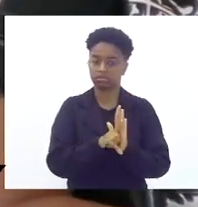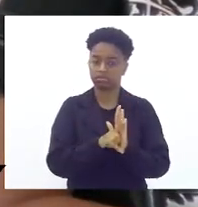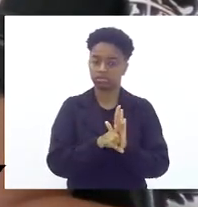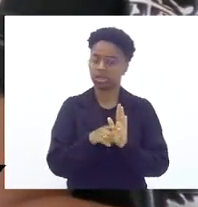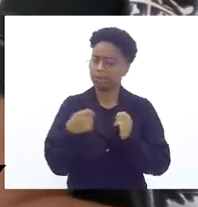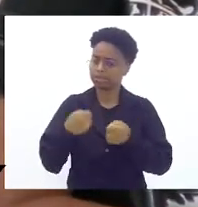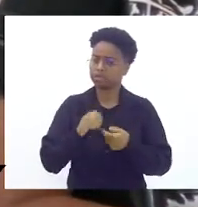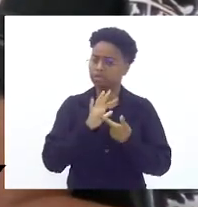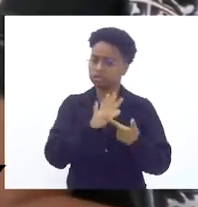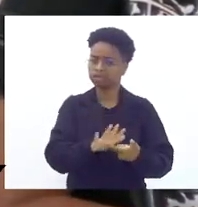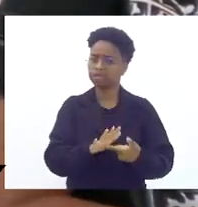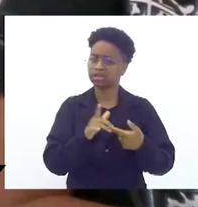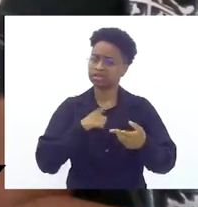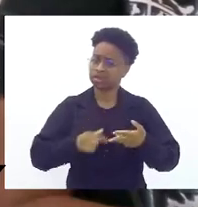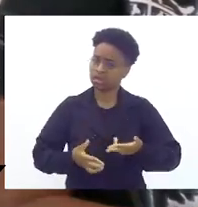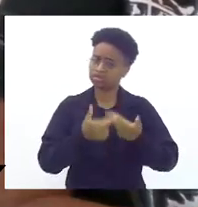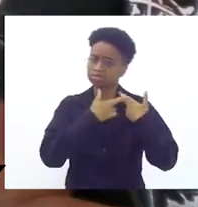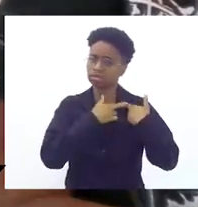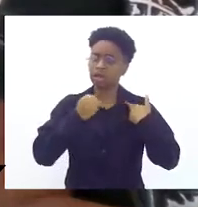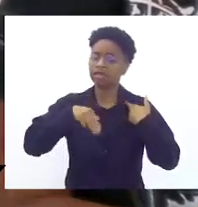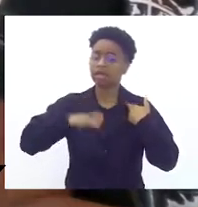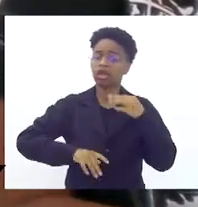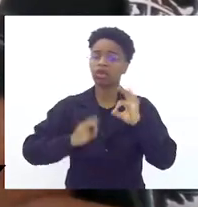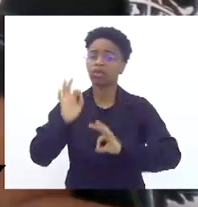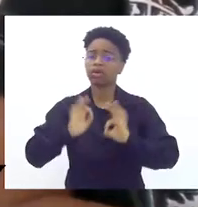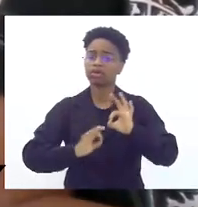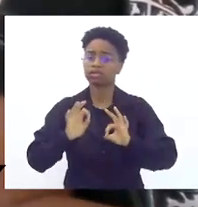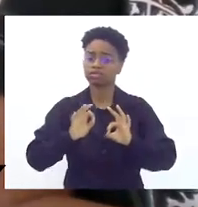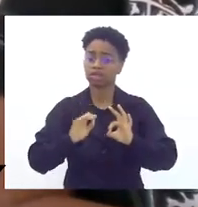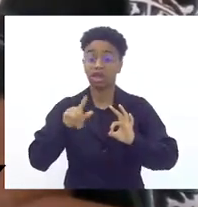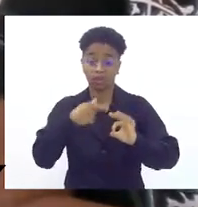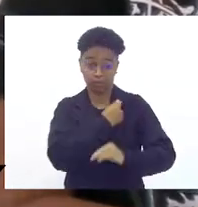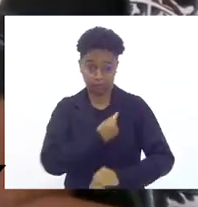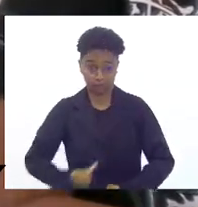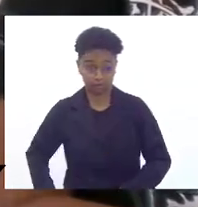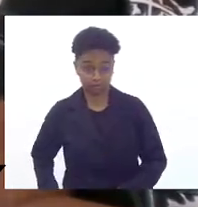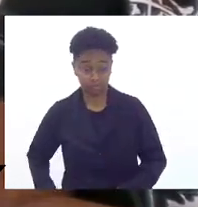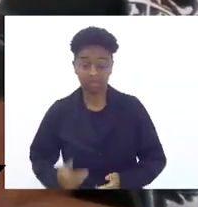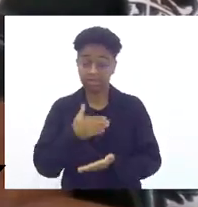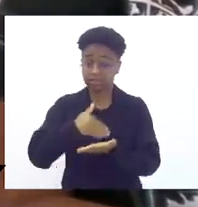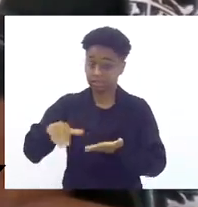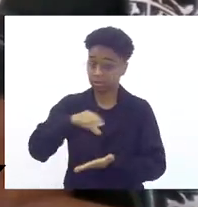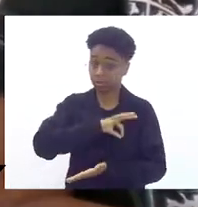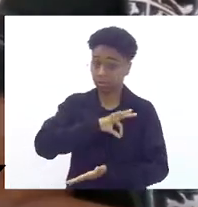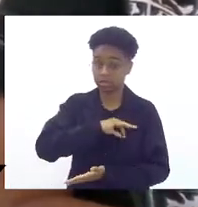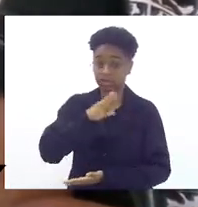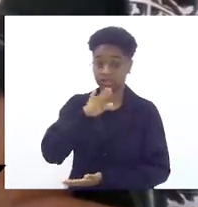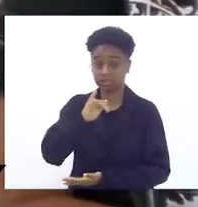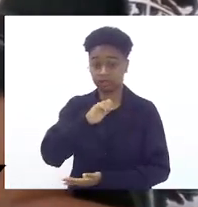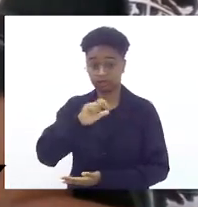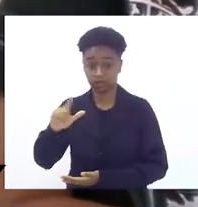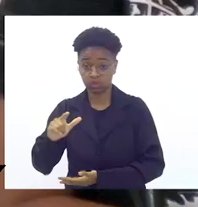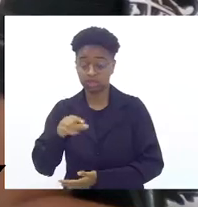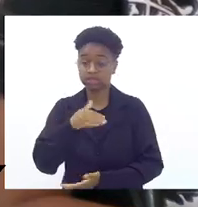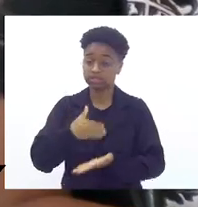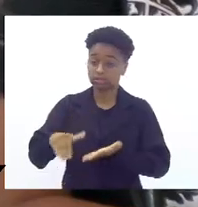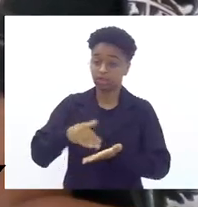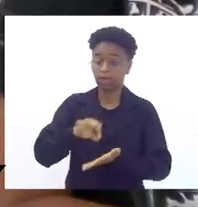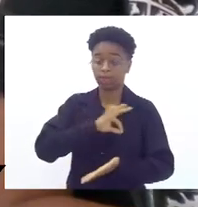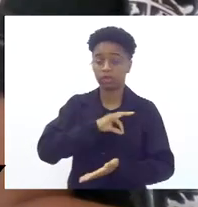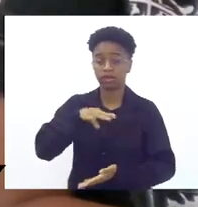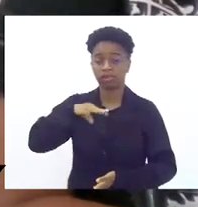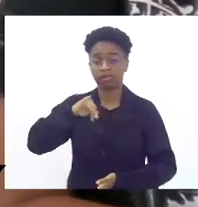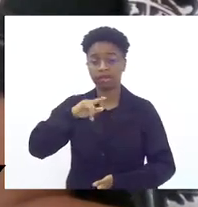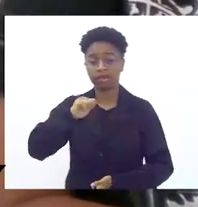a chefia quem comanda o Rio de Janeiro Governador secretário de Polícia Civil secretário de Polícia Militar